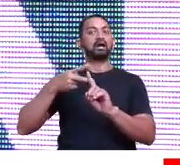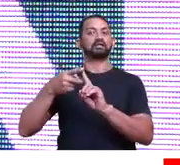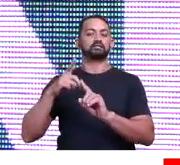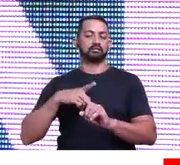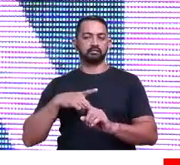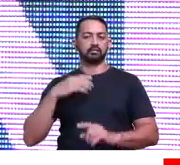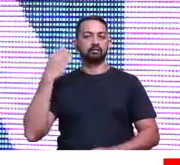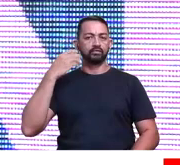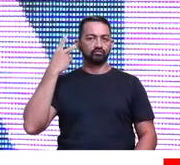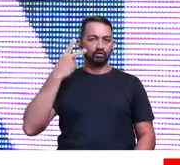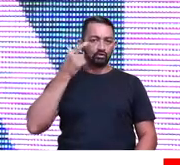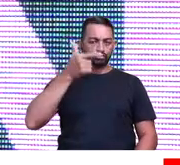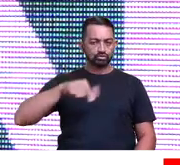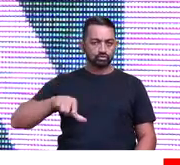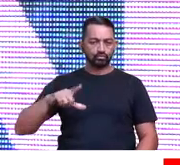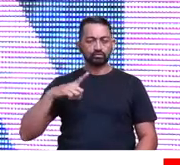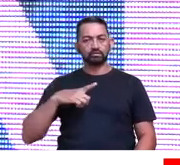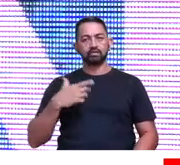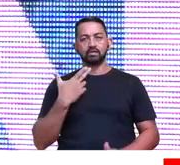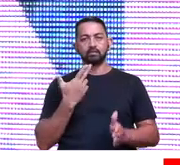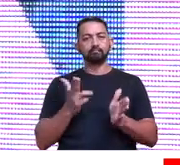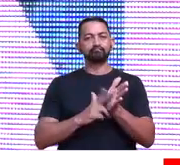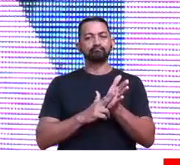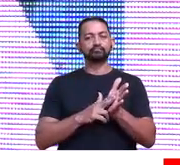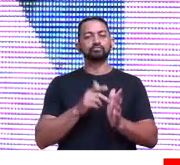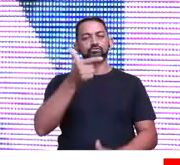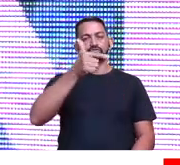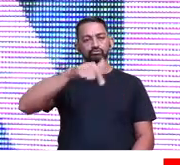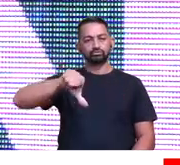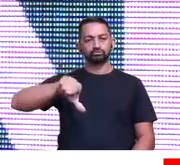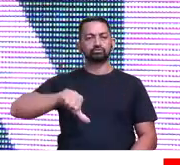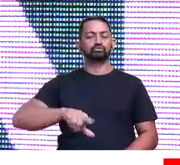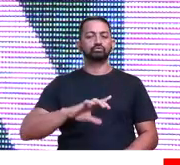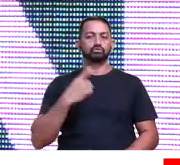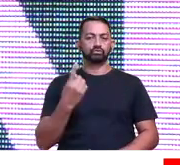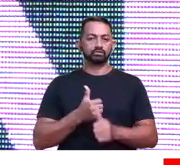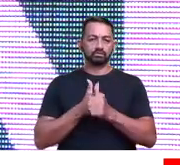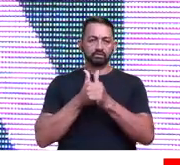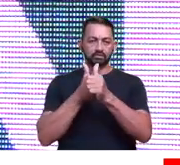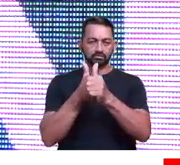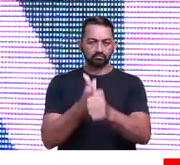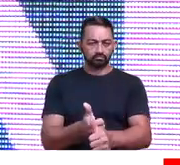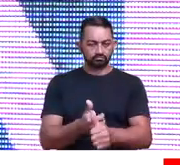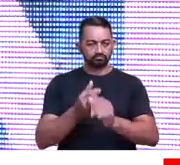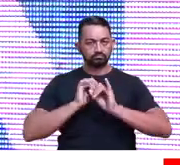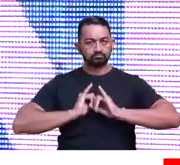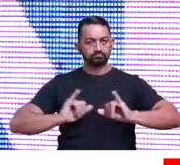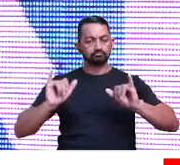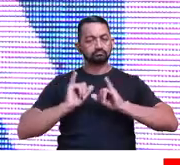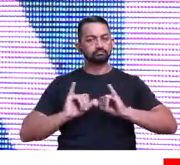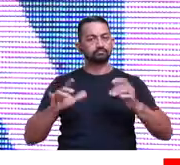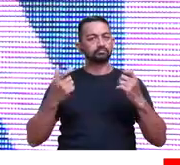e realmente a Câmara mais uma vez volta a ser pauta e nós, claro, acompanhando tudo